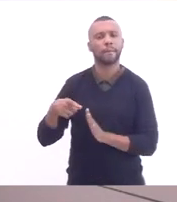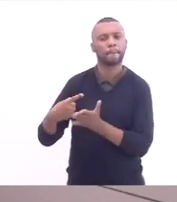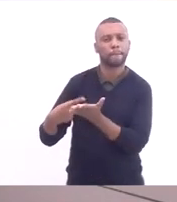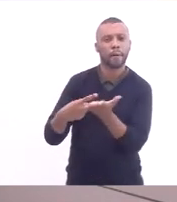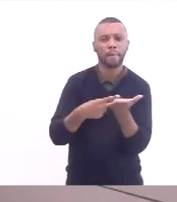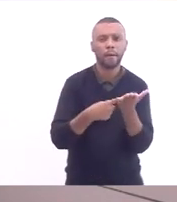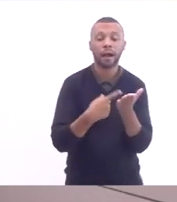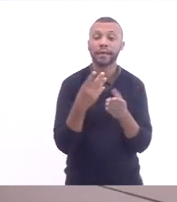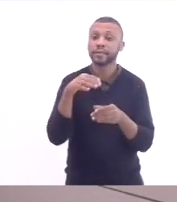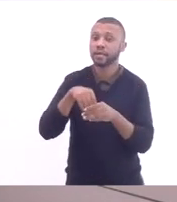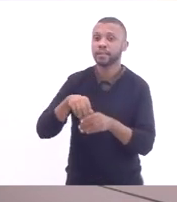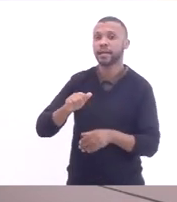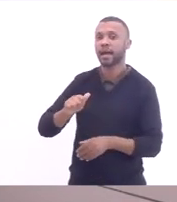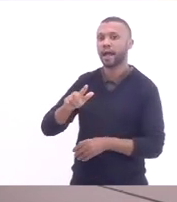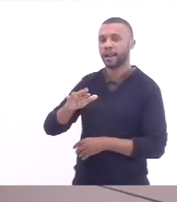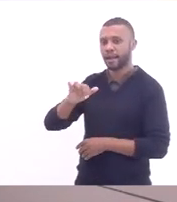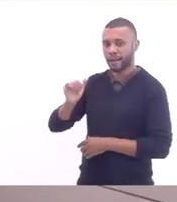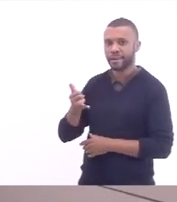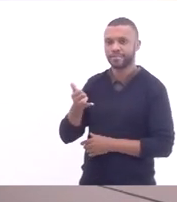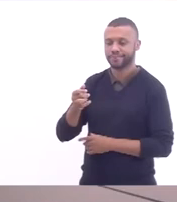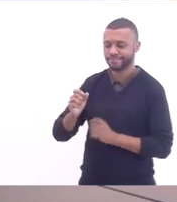no âmbito da Assembleia Legislativa,